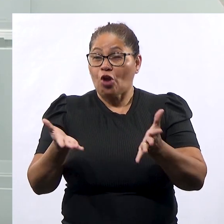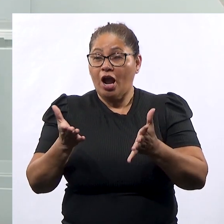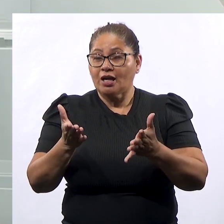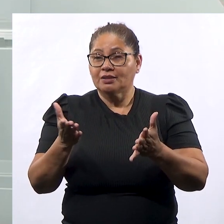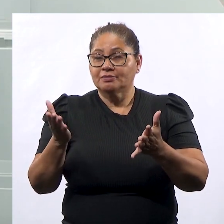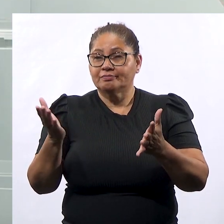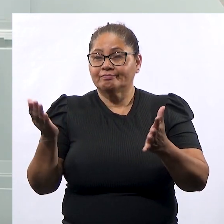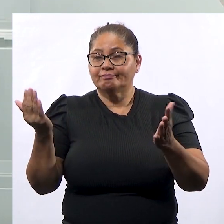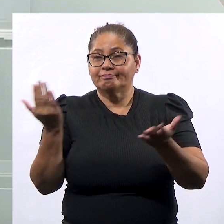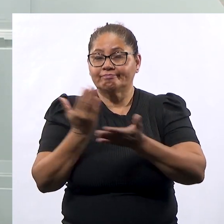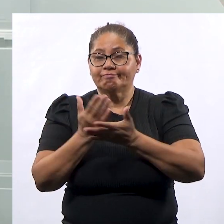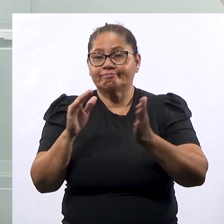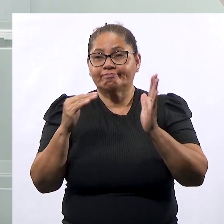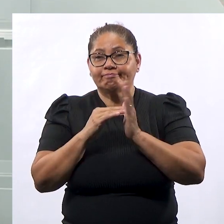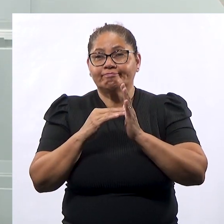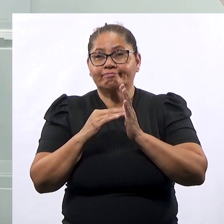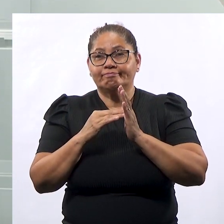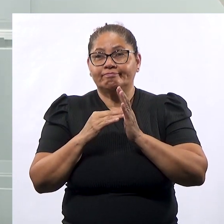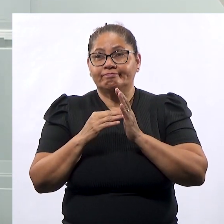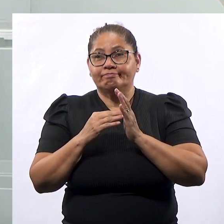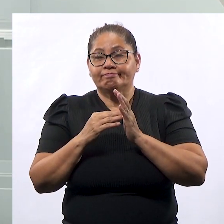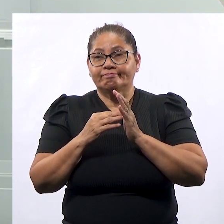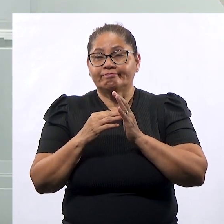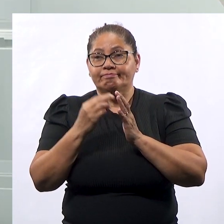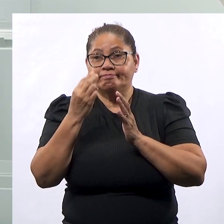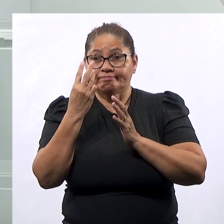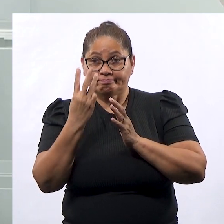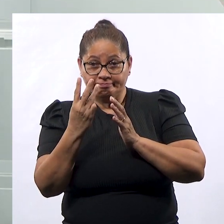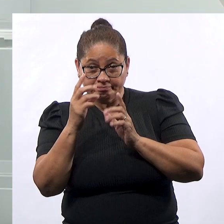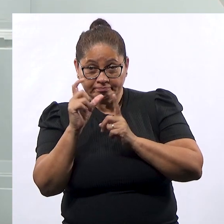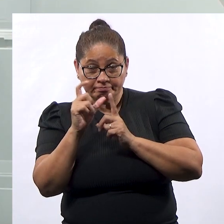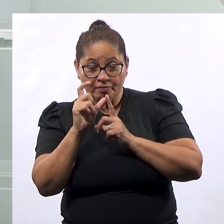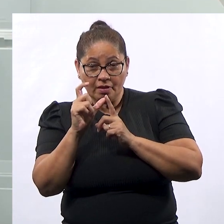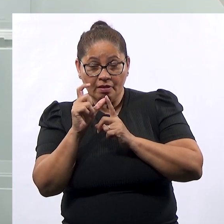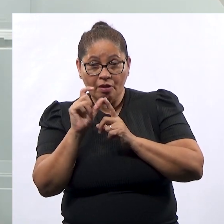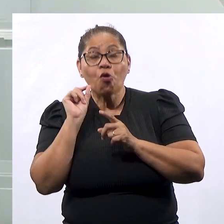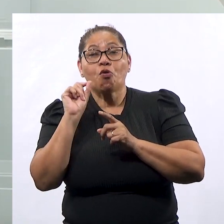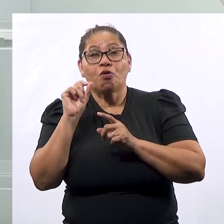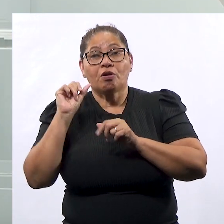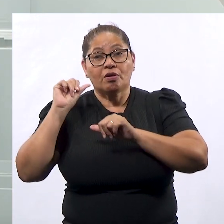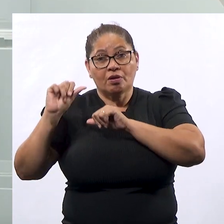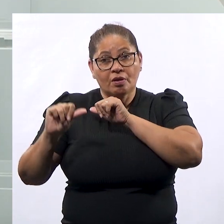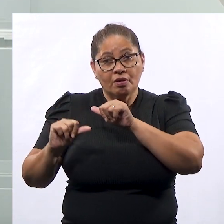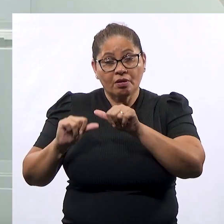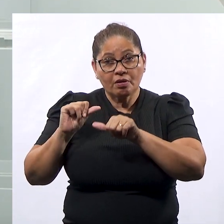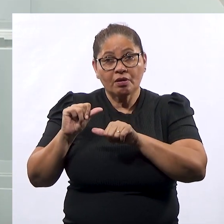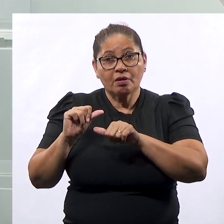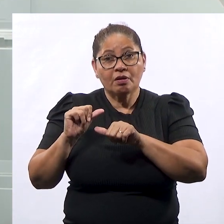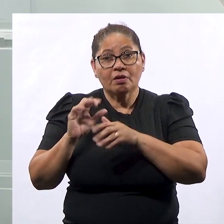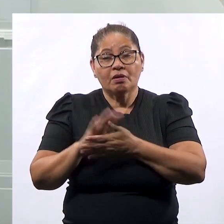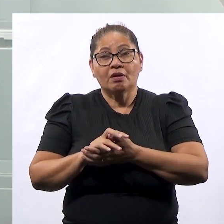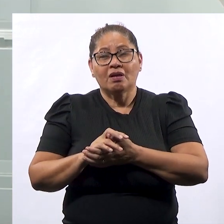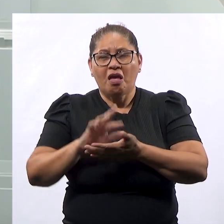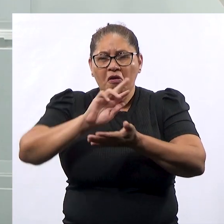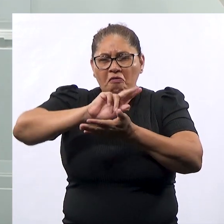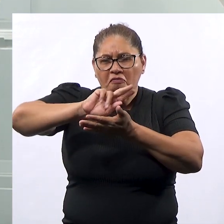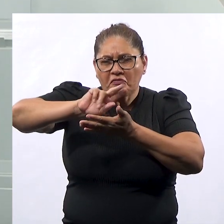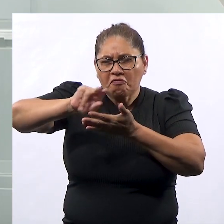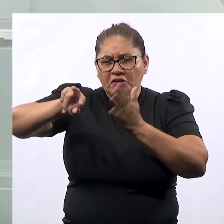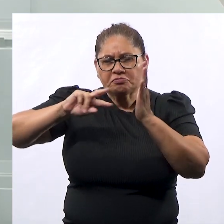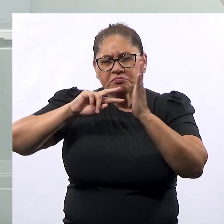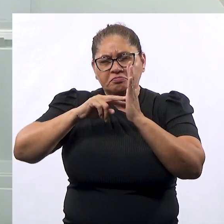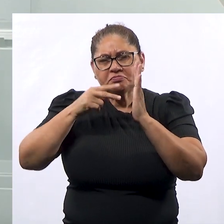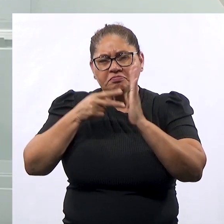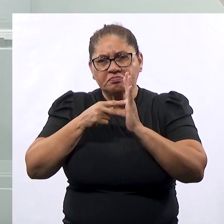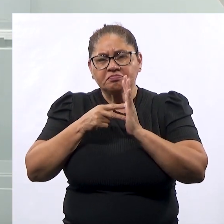Bem, acabou o tempo. E aí, conseguiu em 3 palavras dizer o que é a avaliação? Bom, a avaliação ela tem